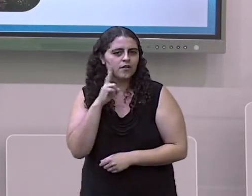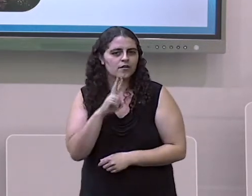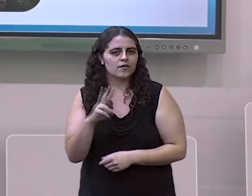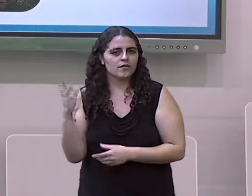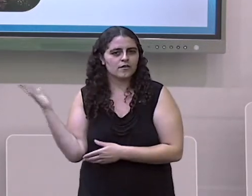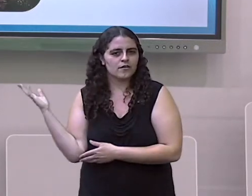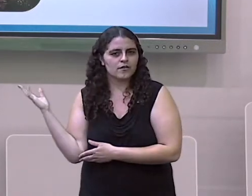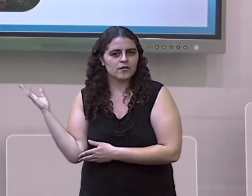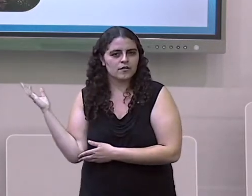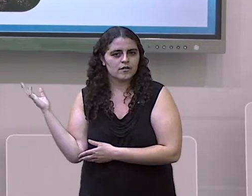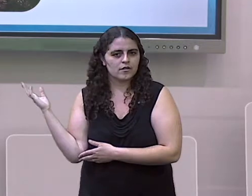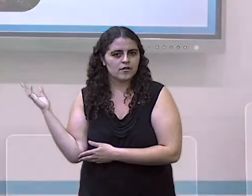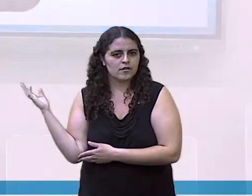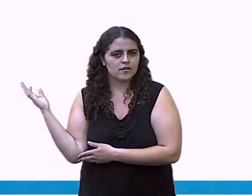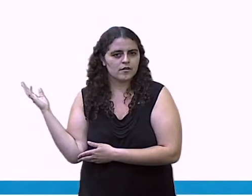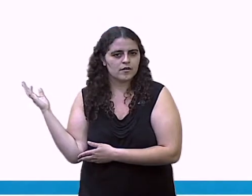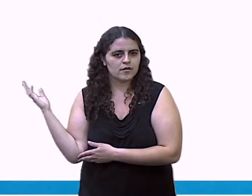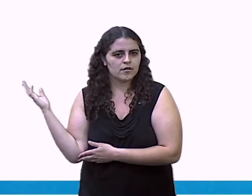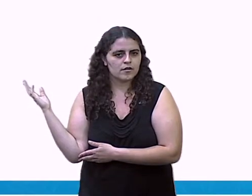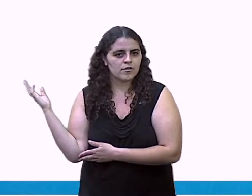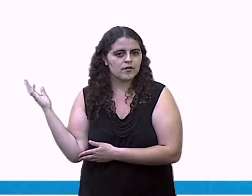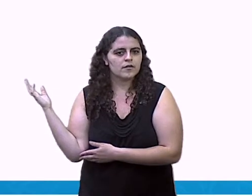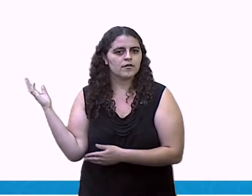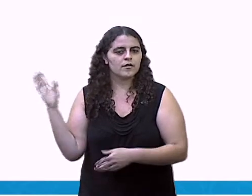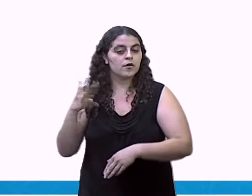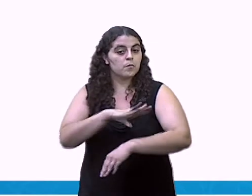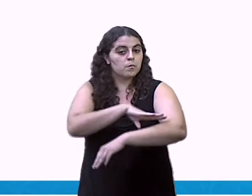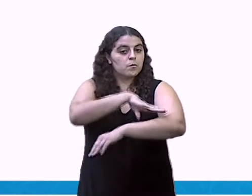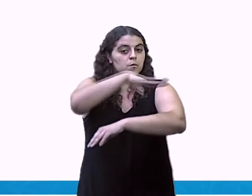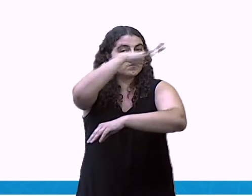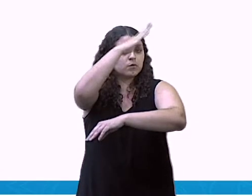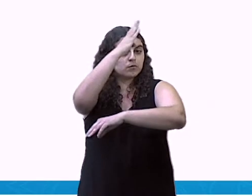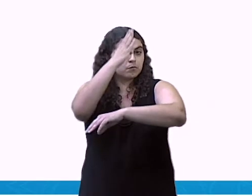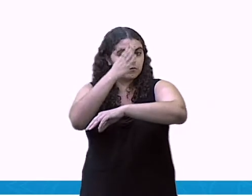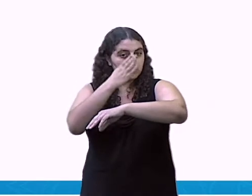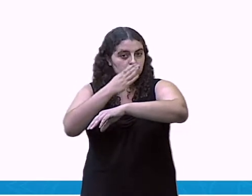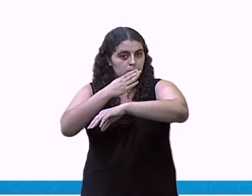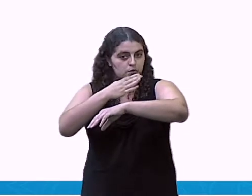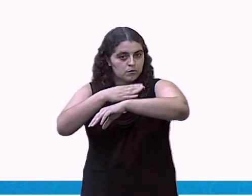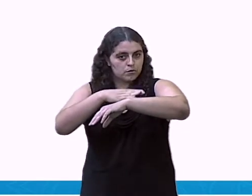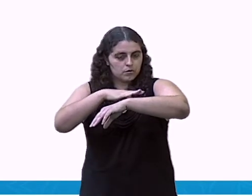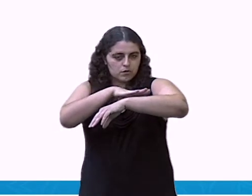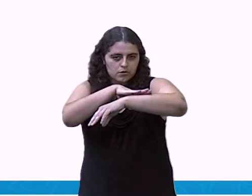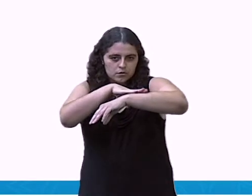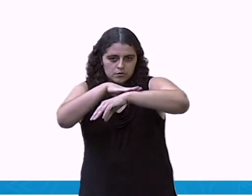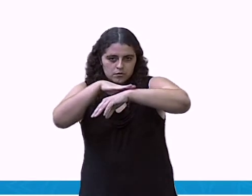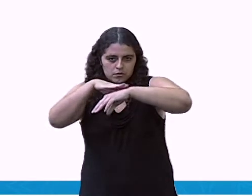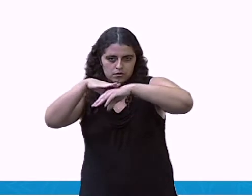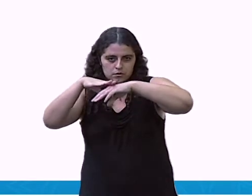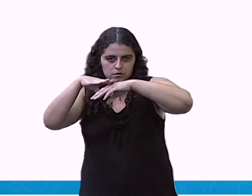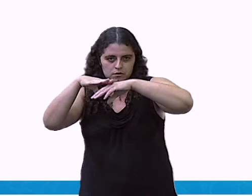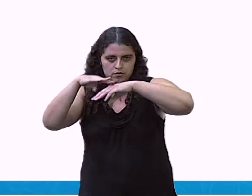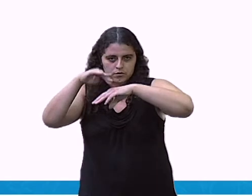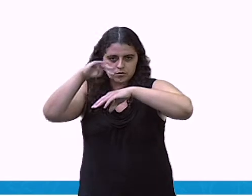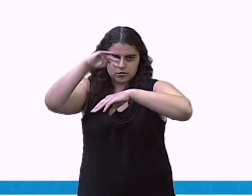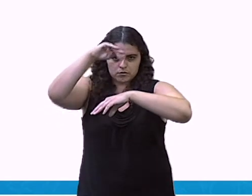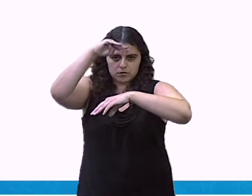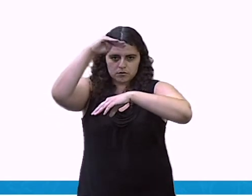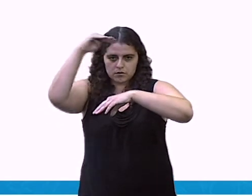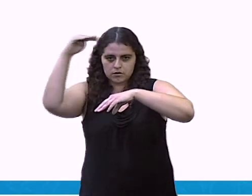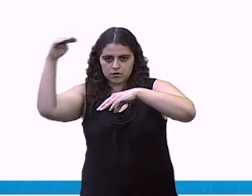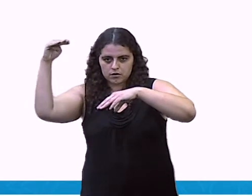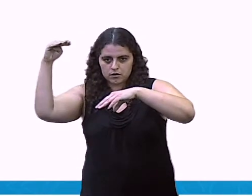naturais. Também temos como os elementos os tipos de relevos, né? Nós temos as montanhas,